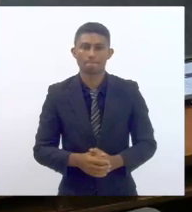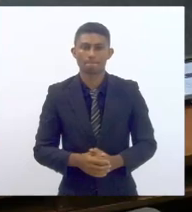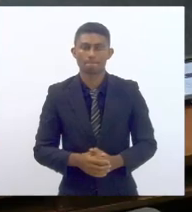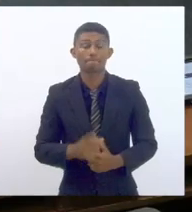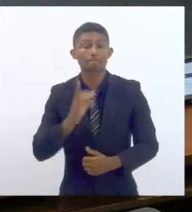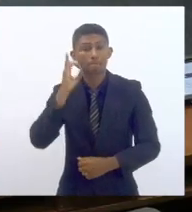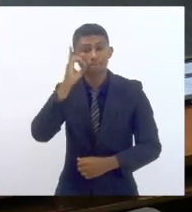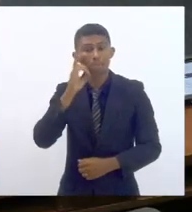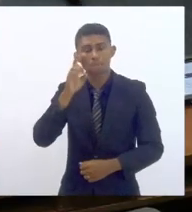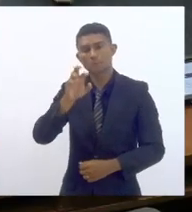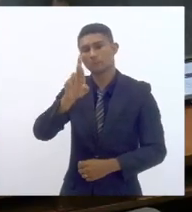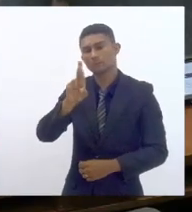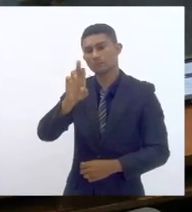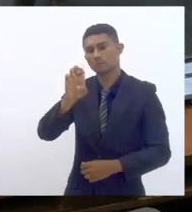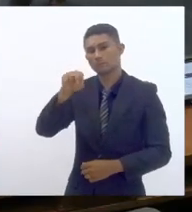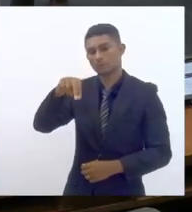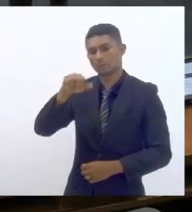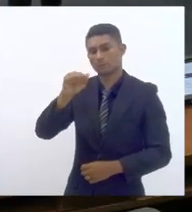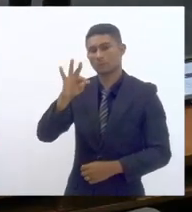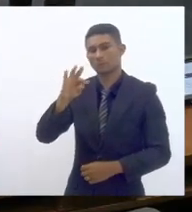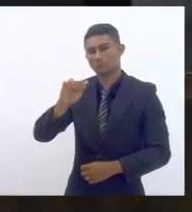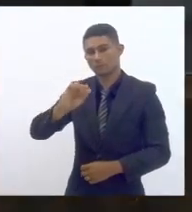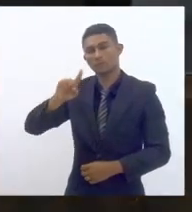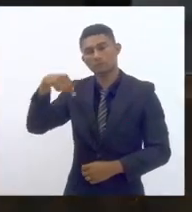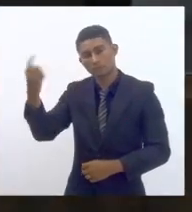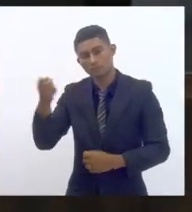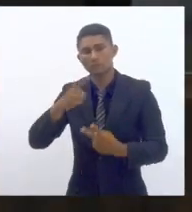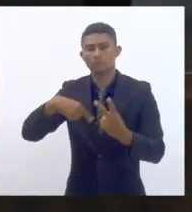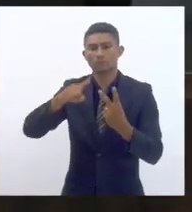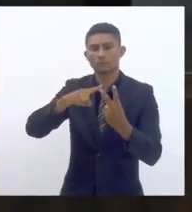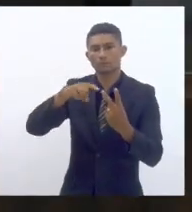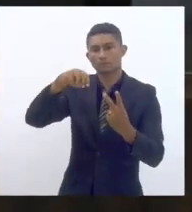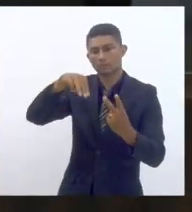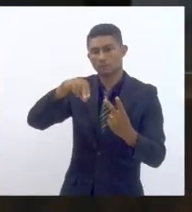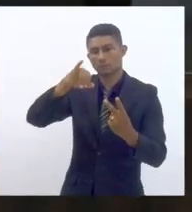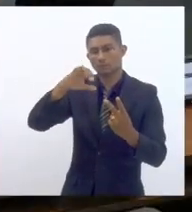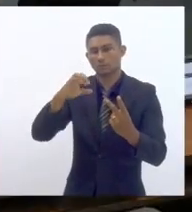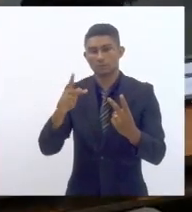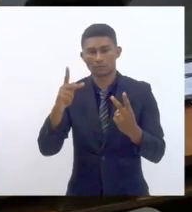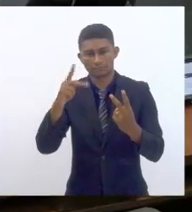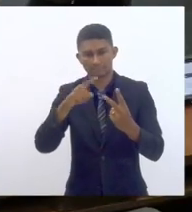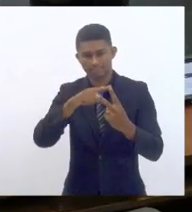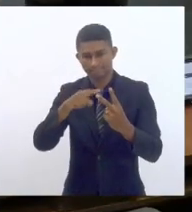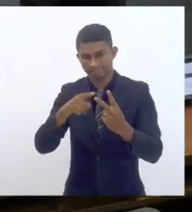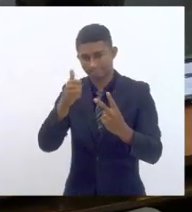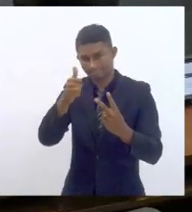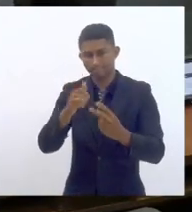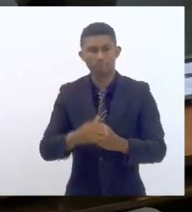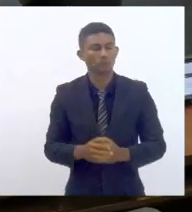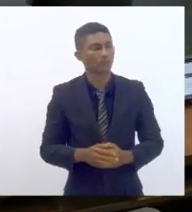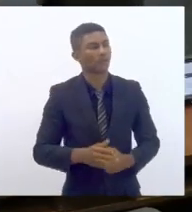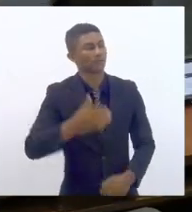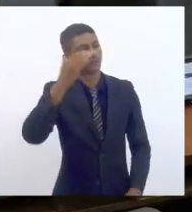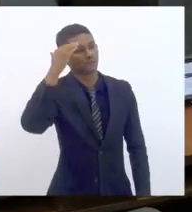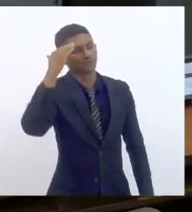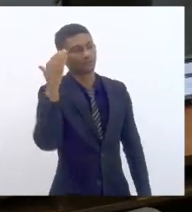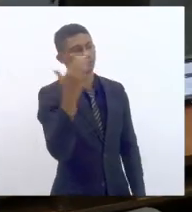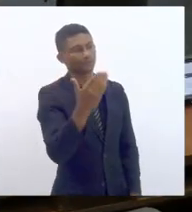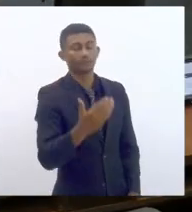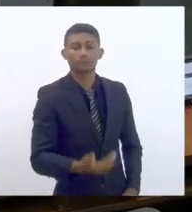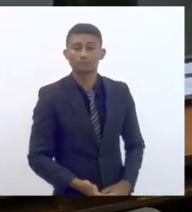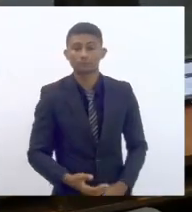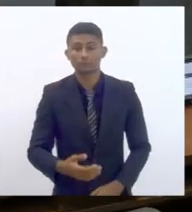Deputada Renata, em seguida, deputado Carlos Mink. Muito obrigada, senhor presidente. Quero